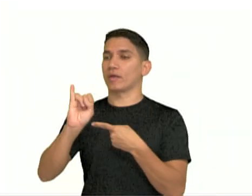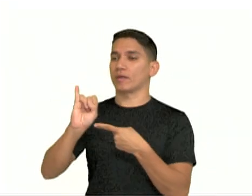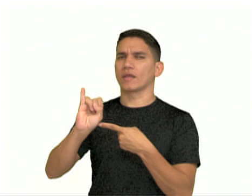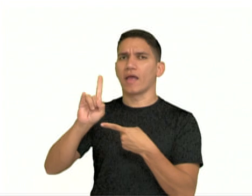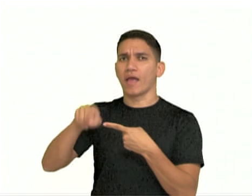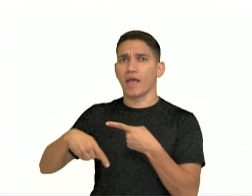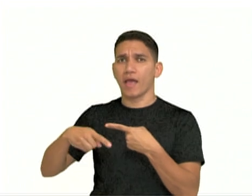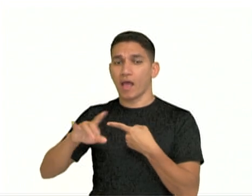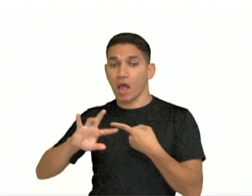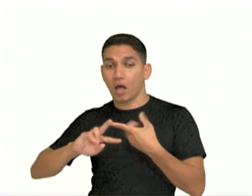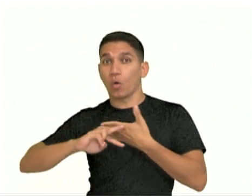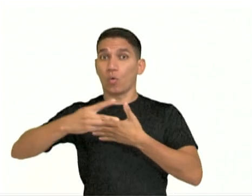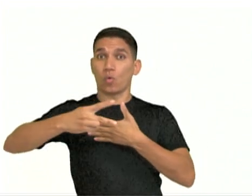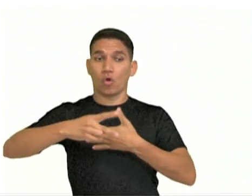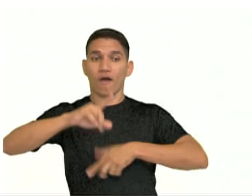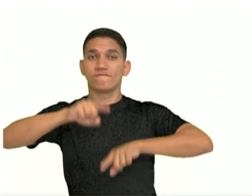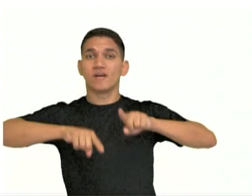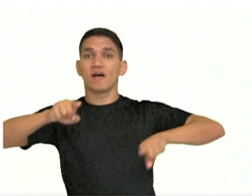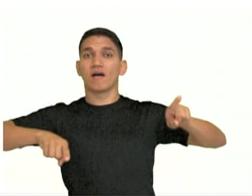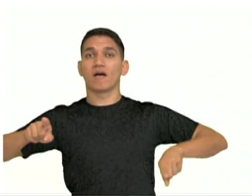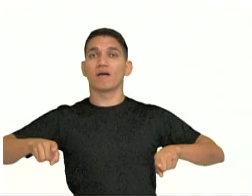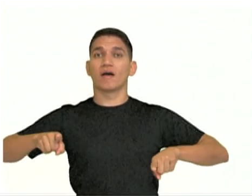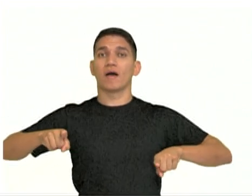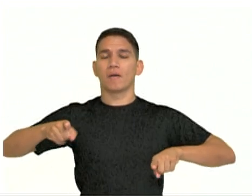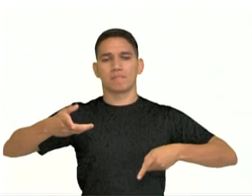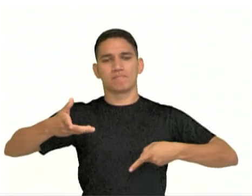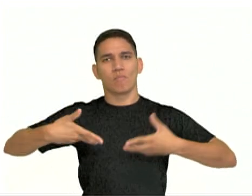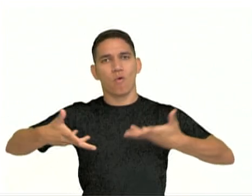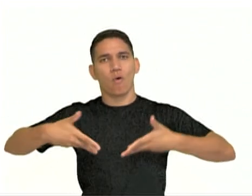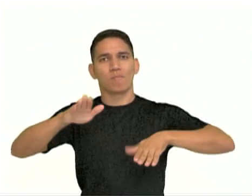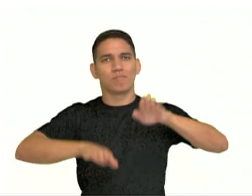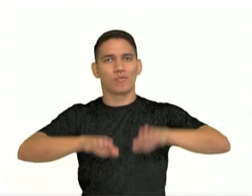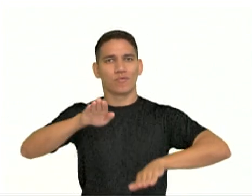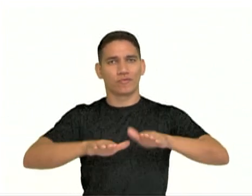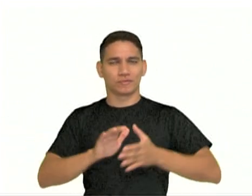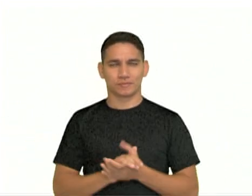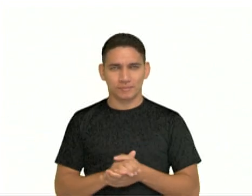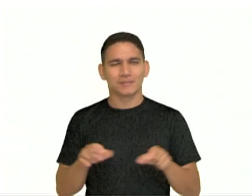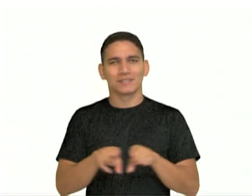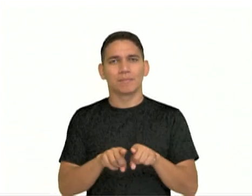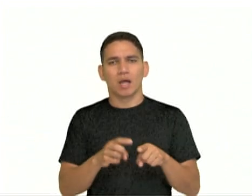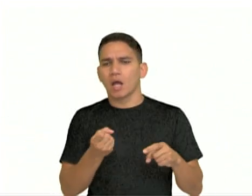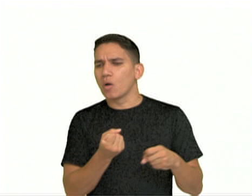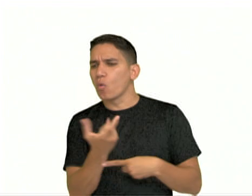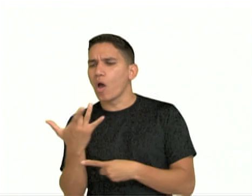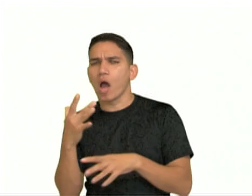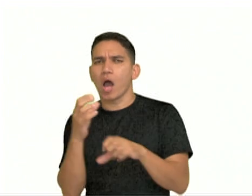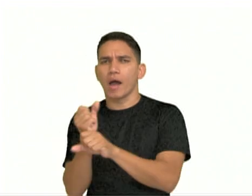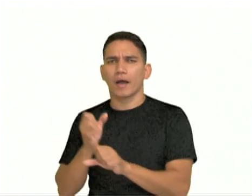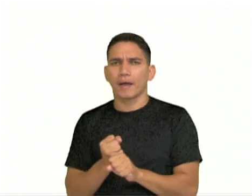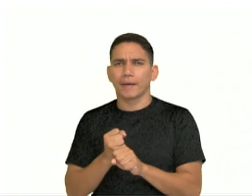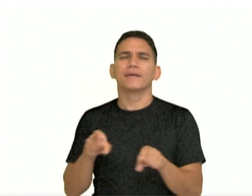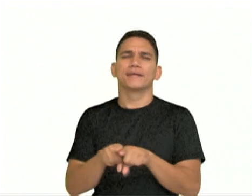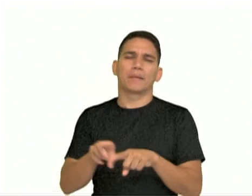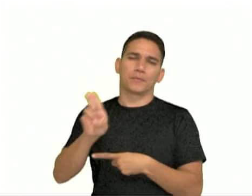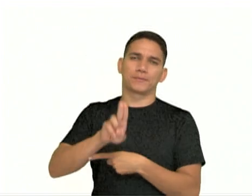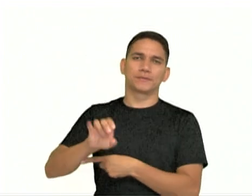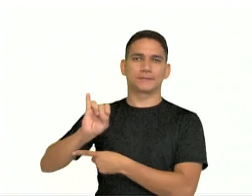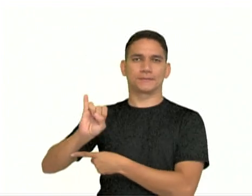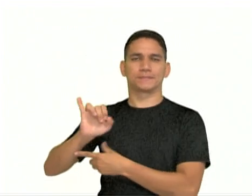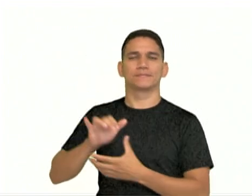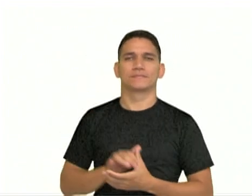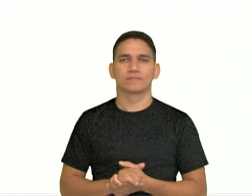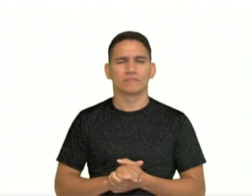movimento. E também vamos quantificar a variação da quantidade de movimento através do impulso. Ok?